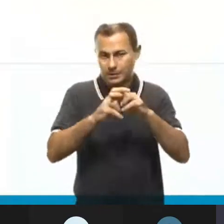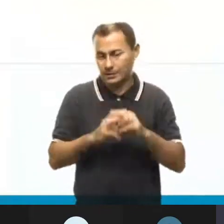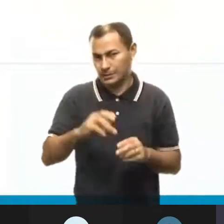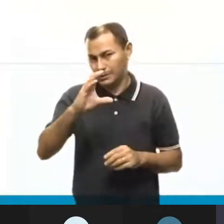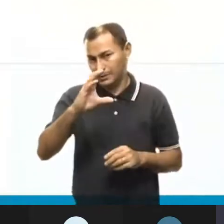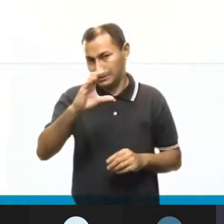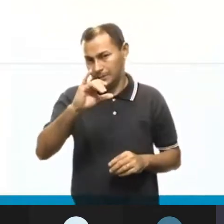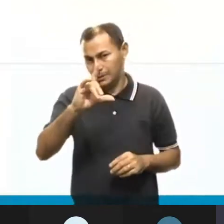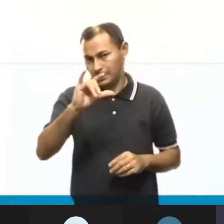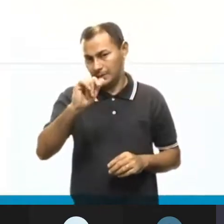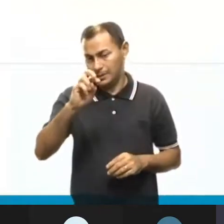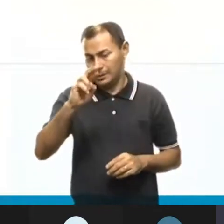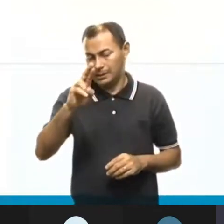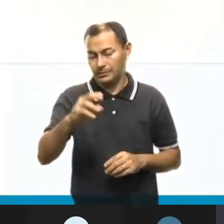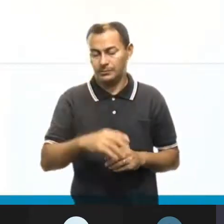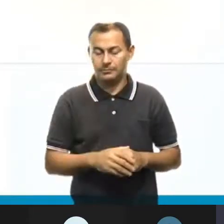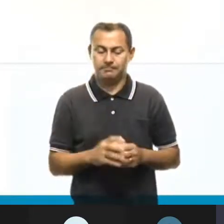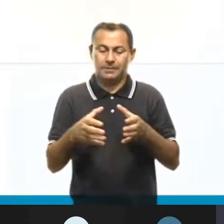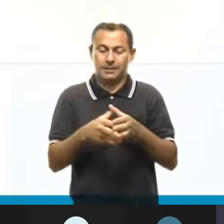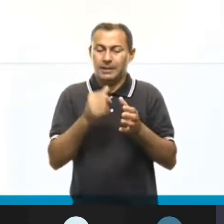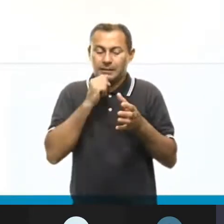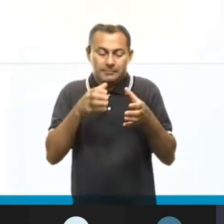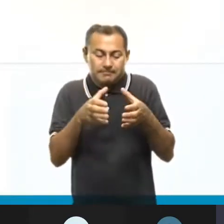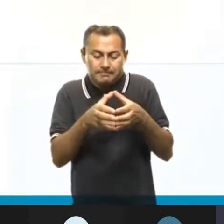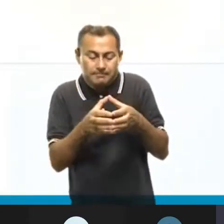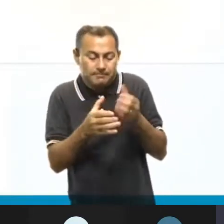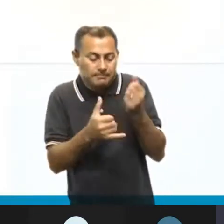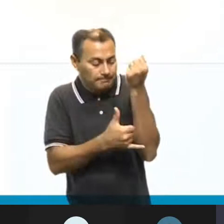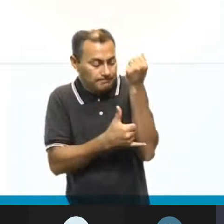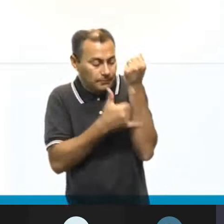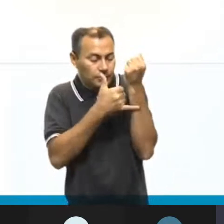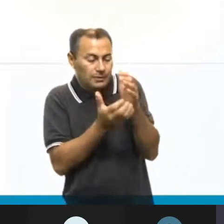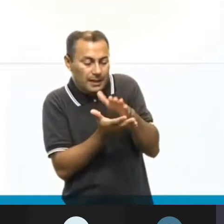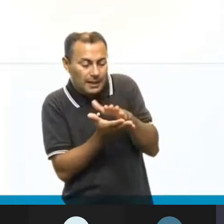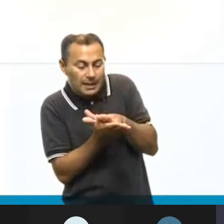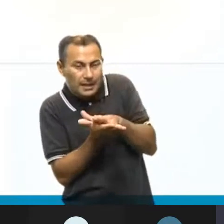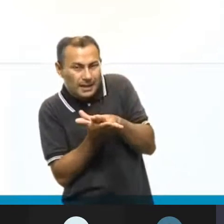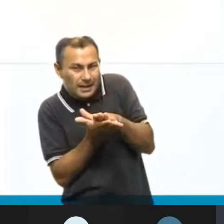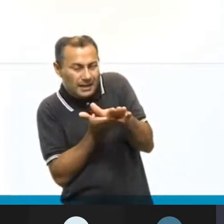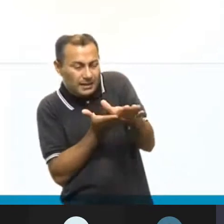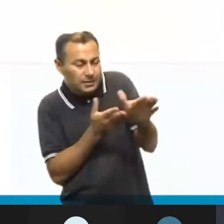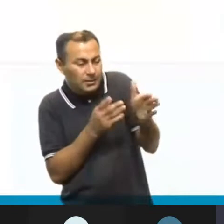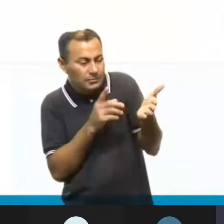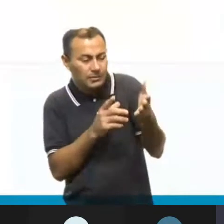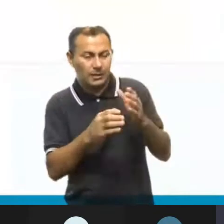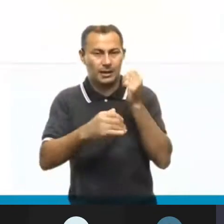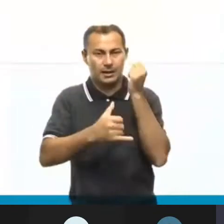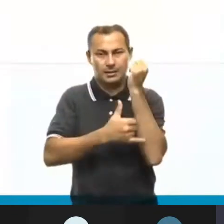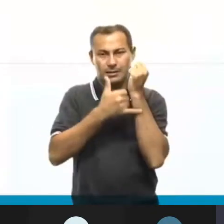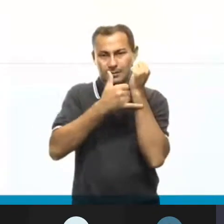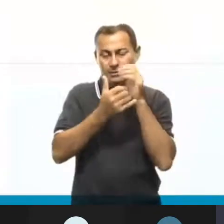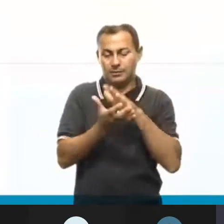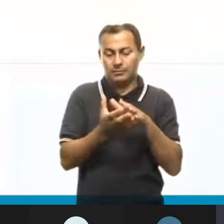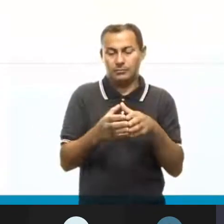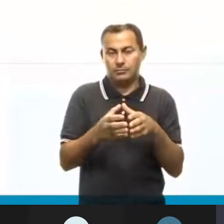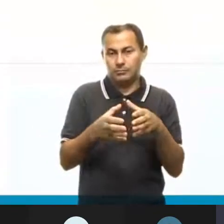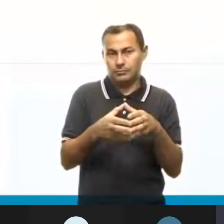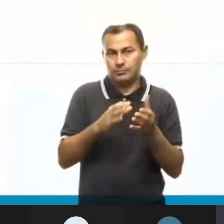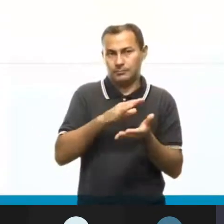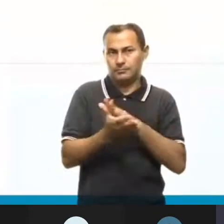tá? Nós temos ainda, né, a camada de músculo liso que eu falei, né? Então, aqui, se a gente olhar, ó, tem essa camada de músculo liso